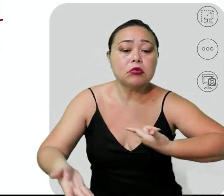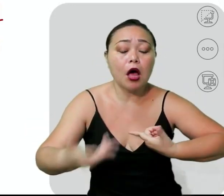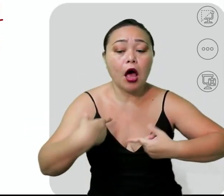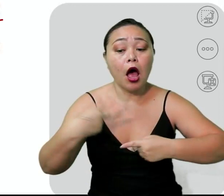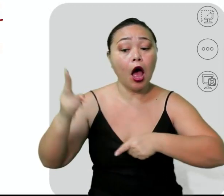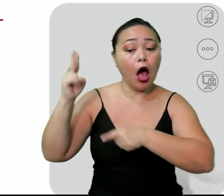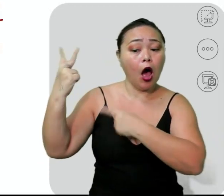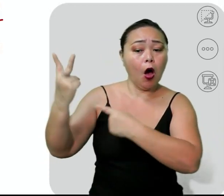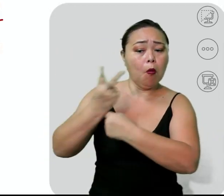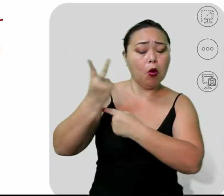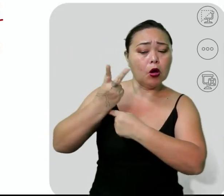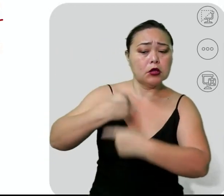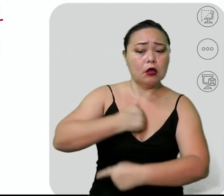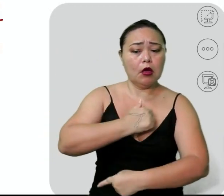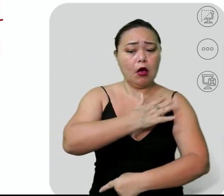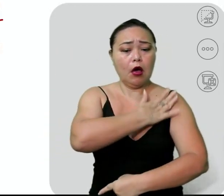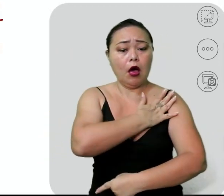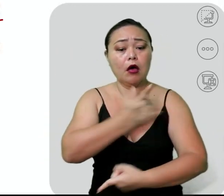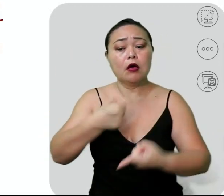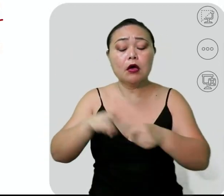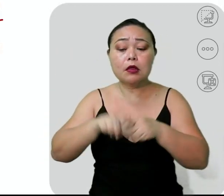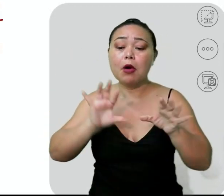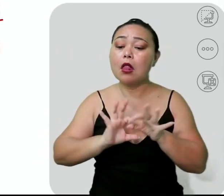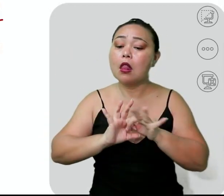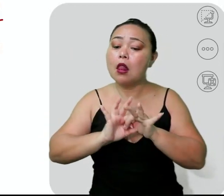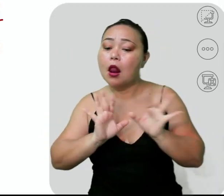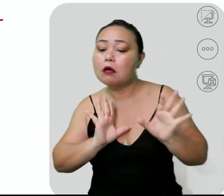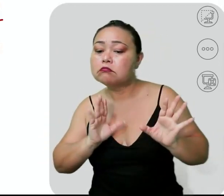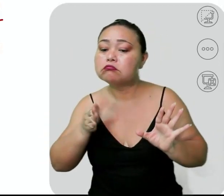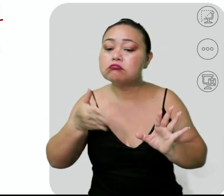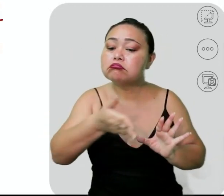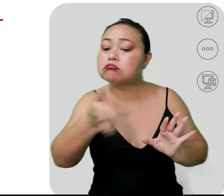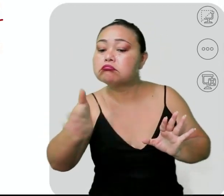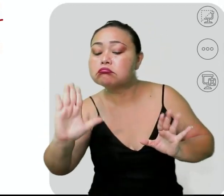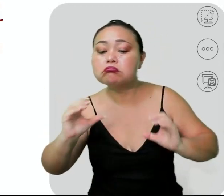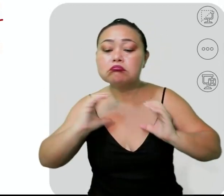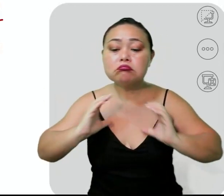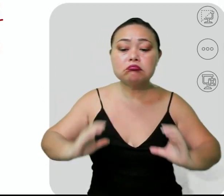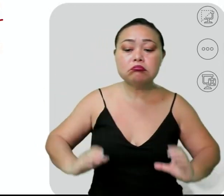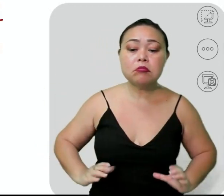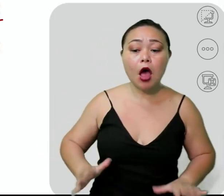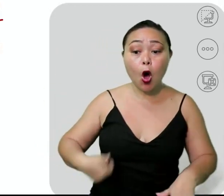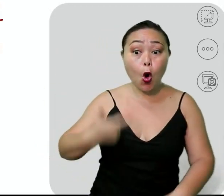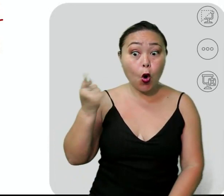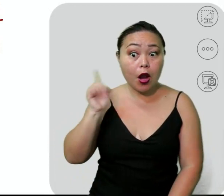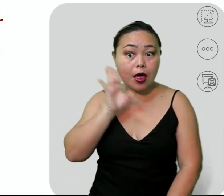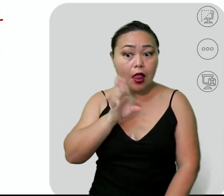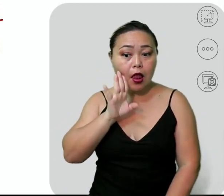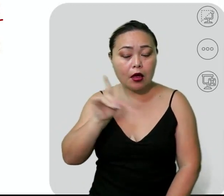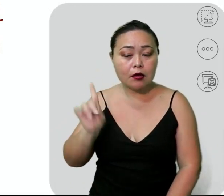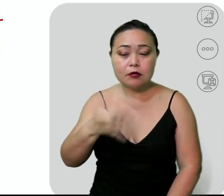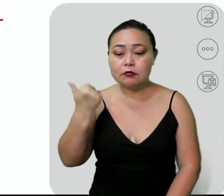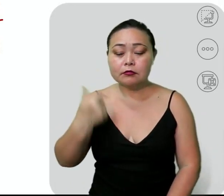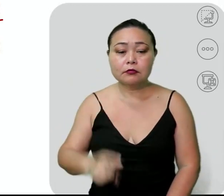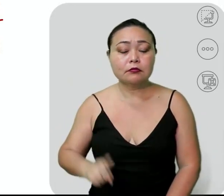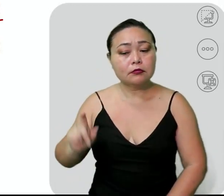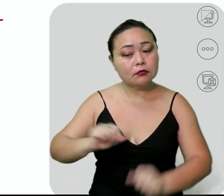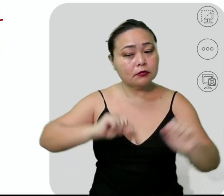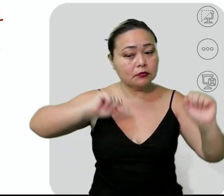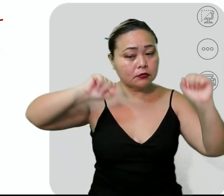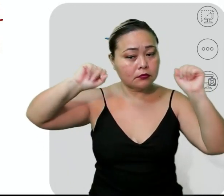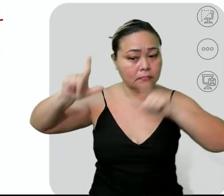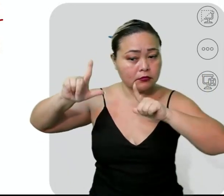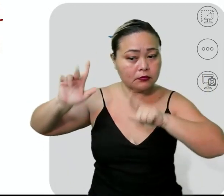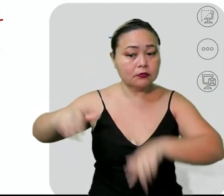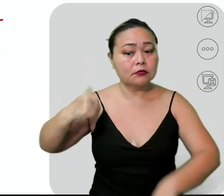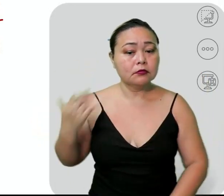proteção militar e liberdade entre os cidadãos. Olha que legal. Vem para mim, no meu quadro. Isso, no